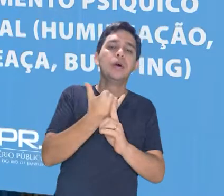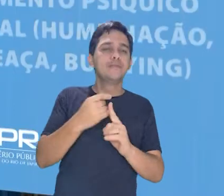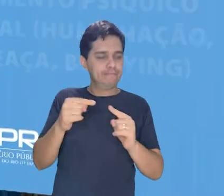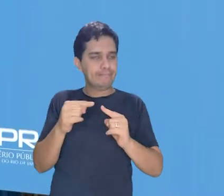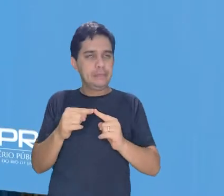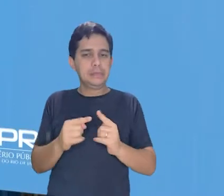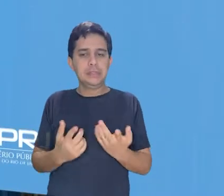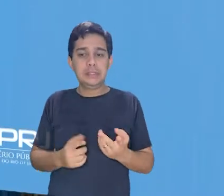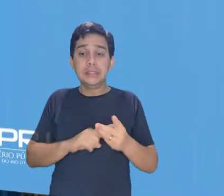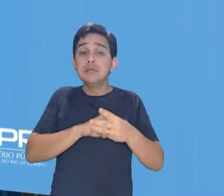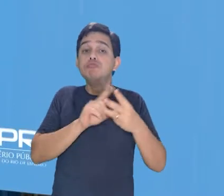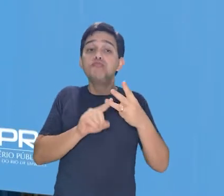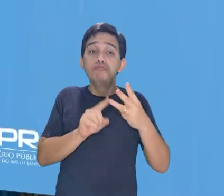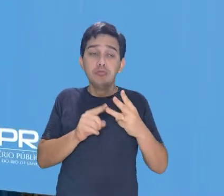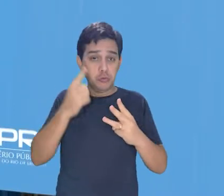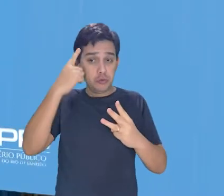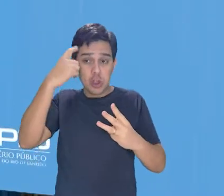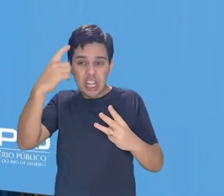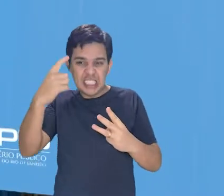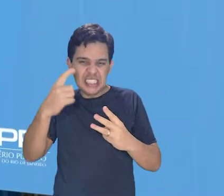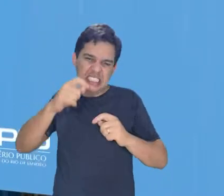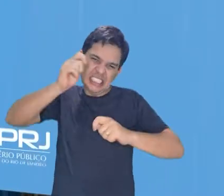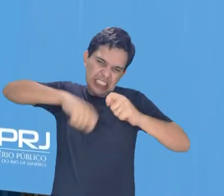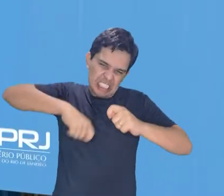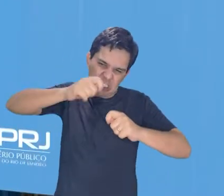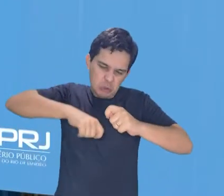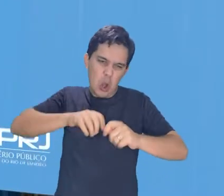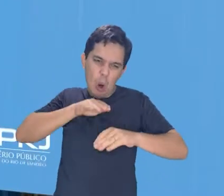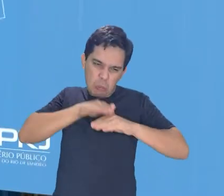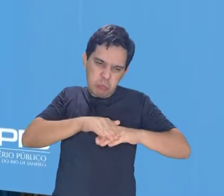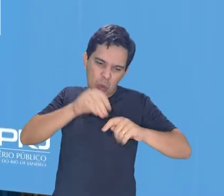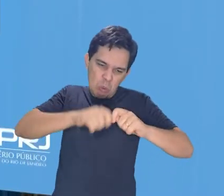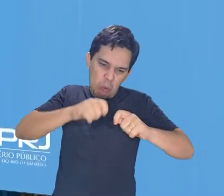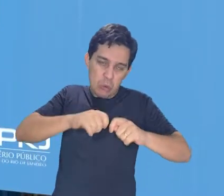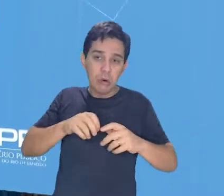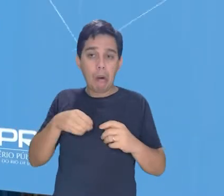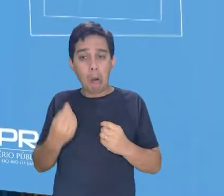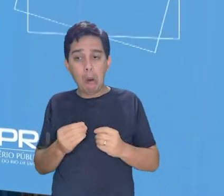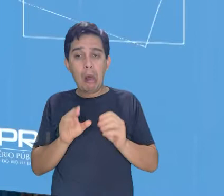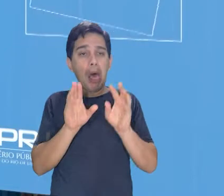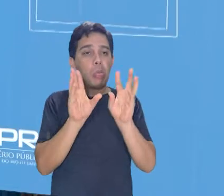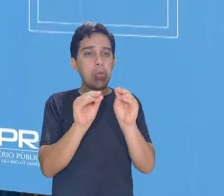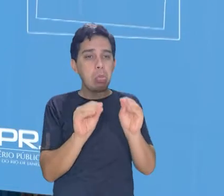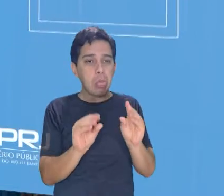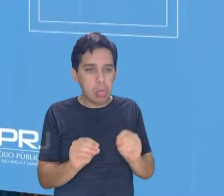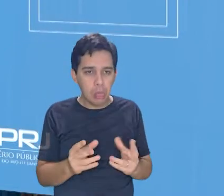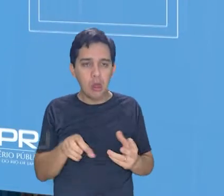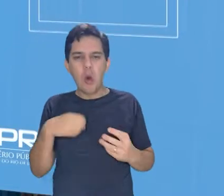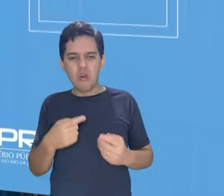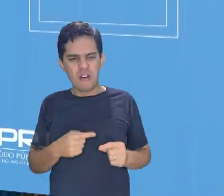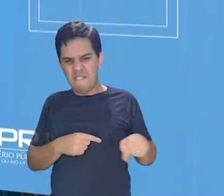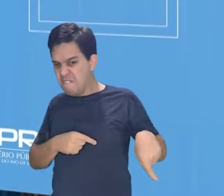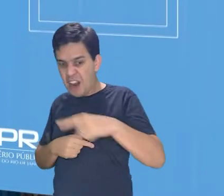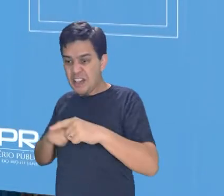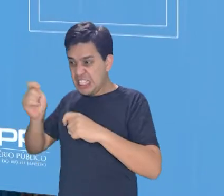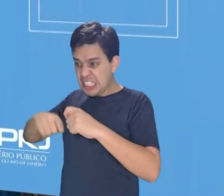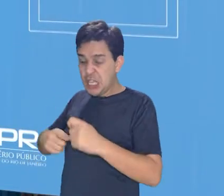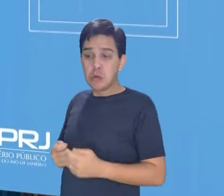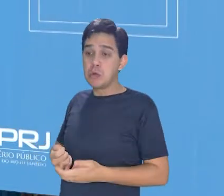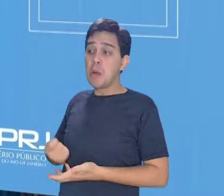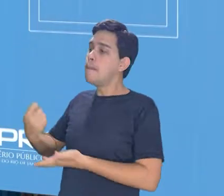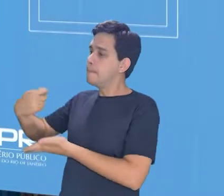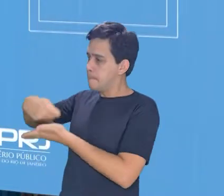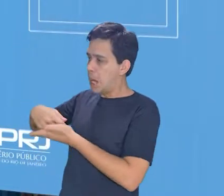Fala da violência sexual como gênero, que a gente tem as espécies, o abuso sexual e a exploração sexual, e traz um tipo novo